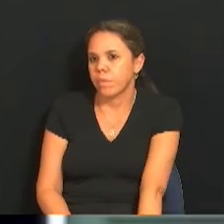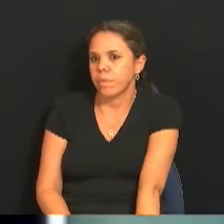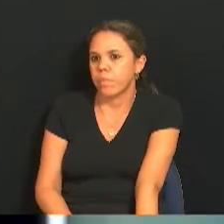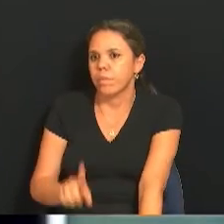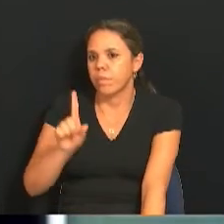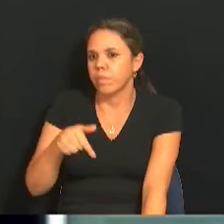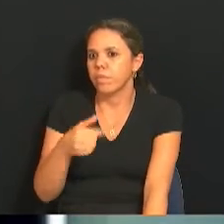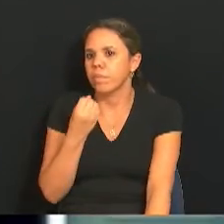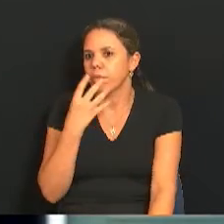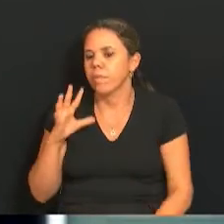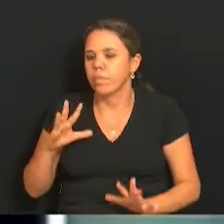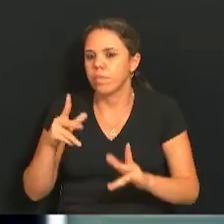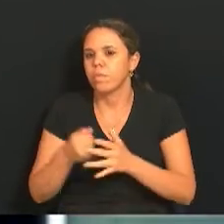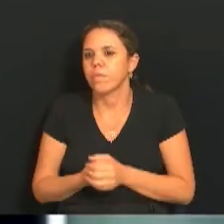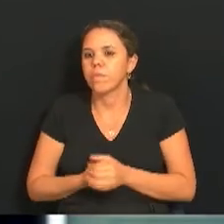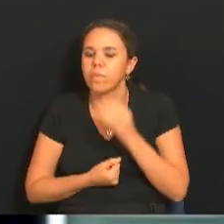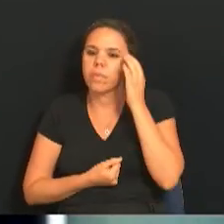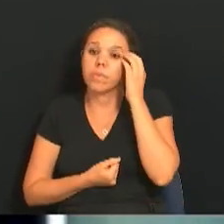todo mundo. Então,